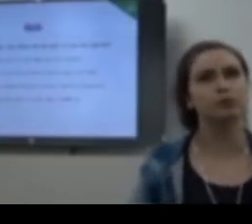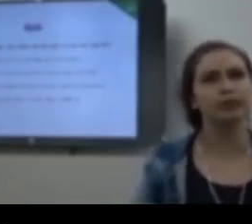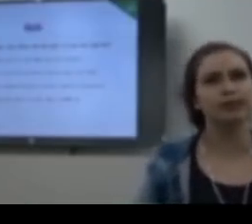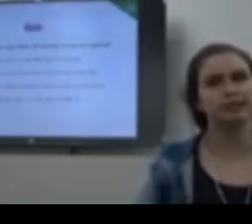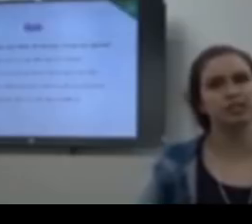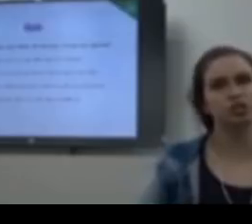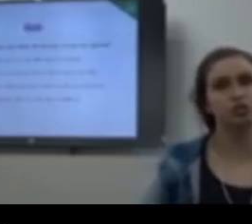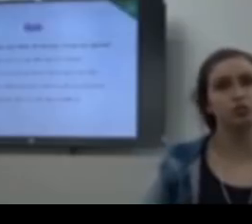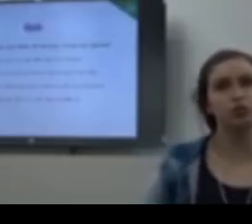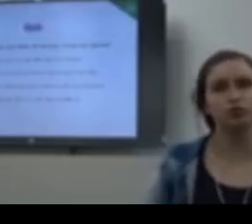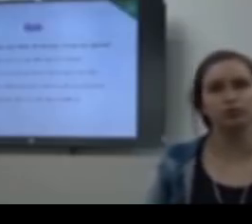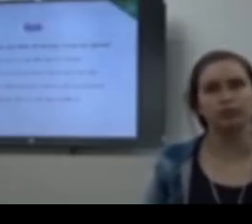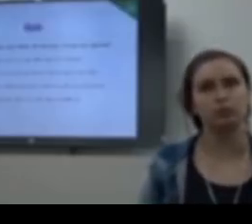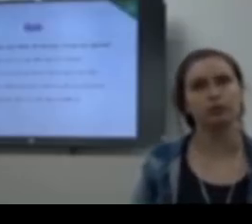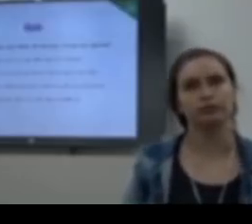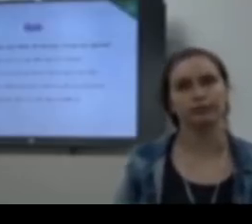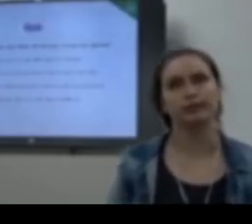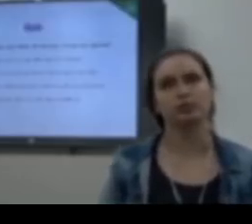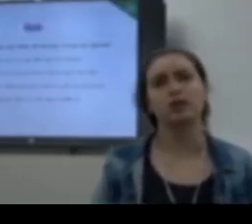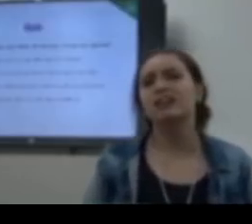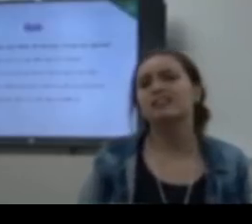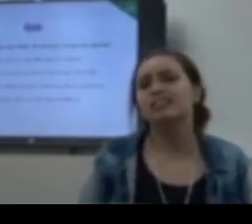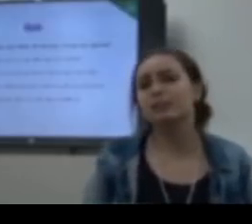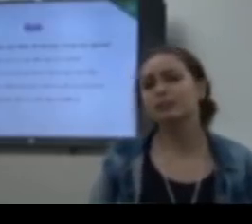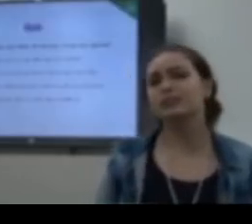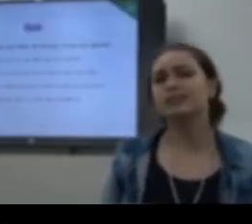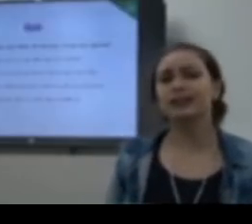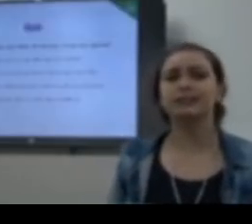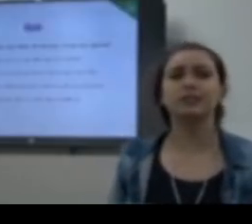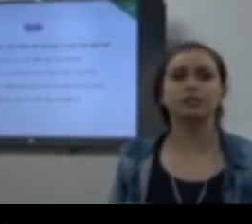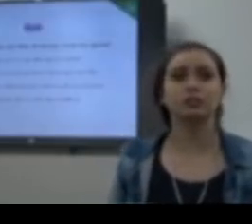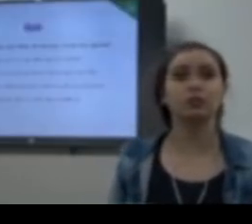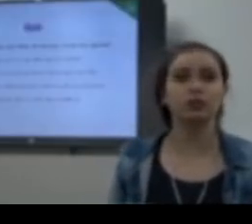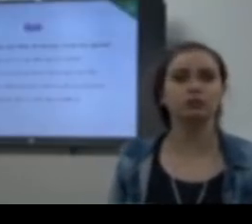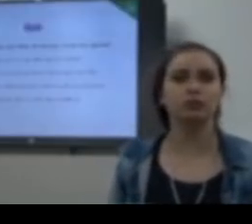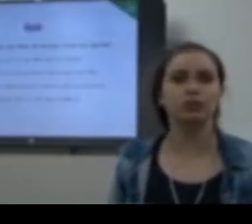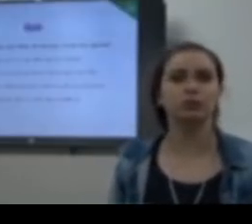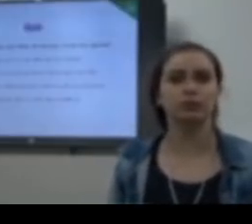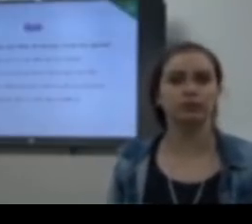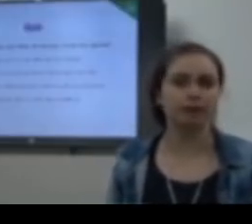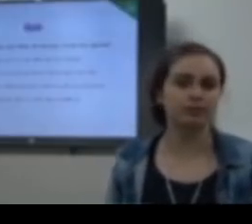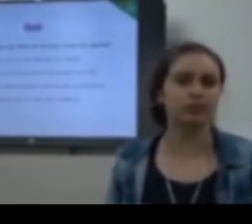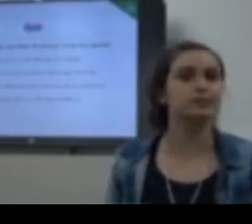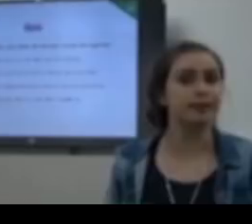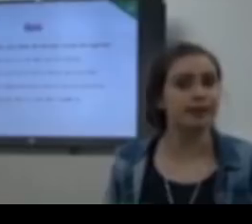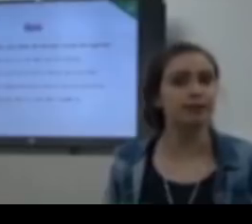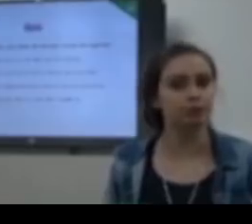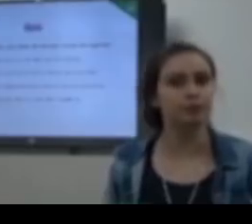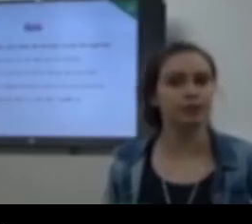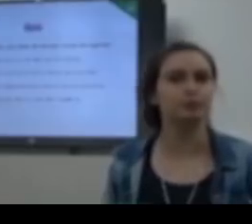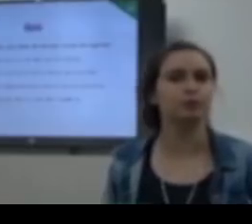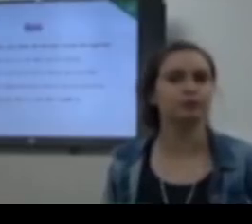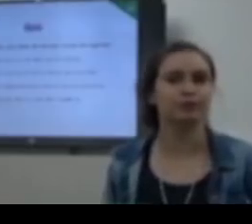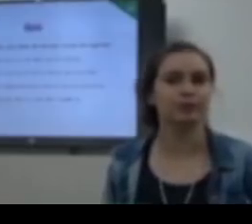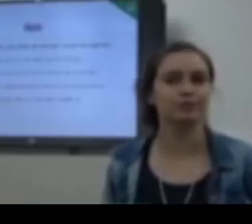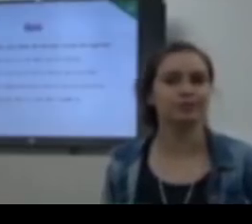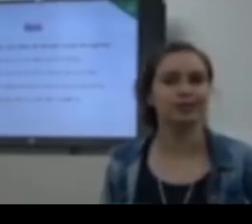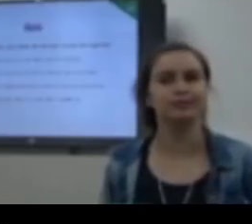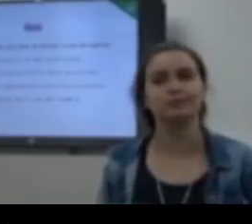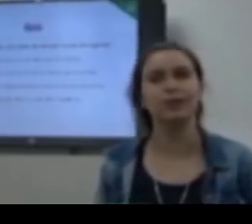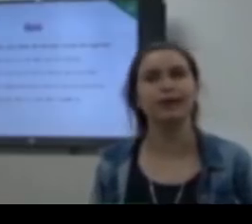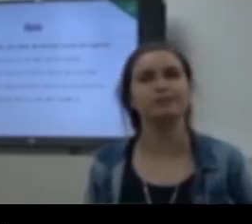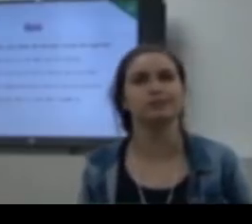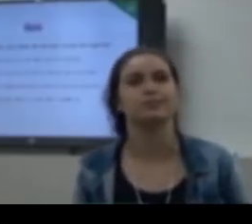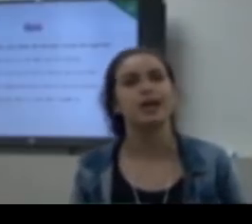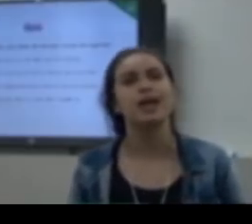Letra A. Possui característica de um único domínio morfoclimático? Se ele possuísse característica de um único domínio morfoclimático, ele seria um domínio